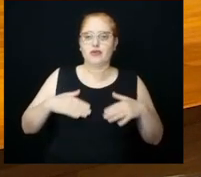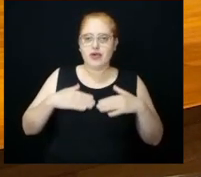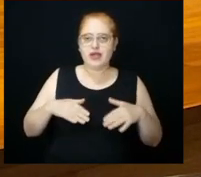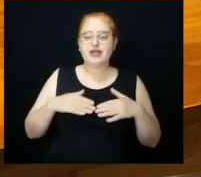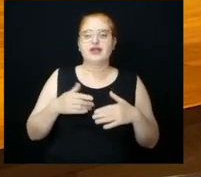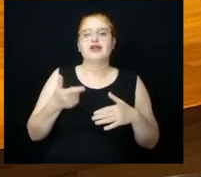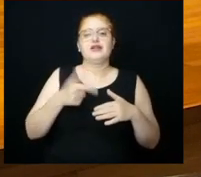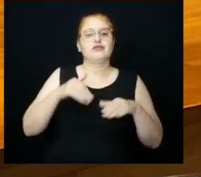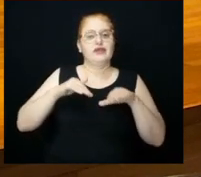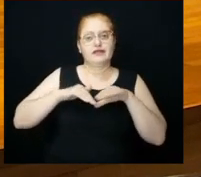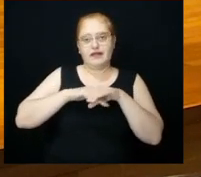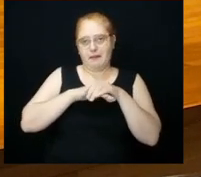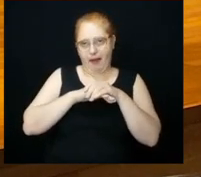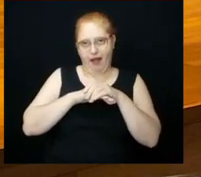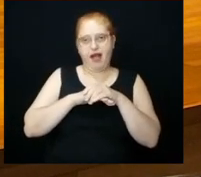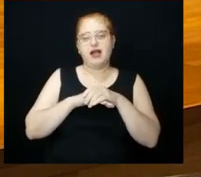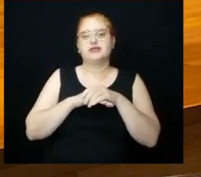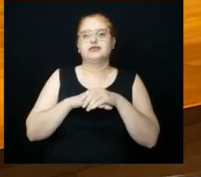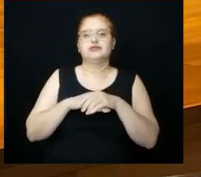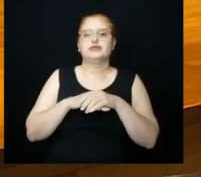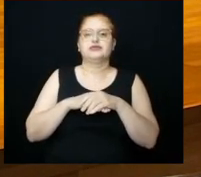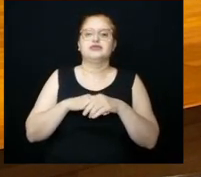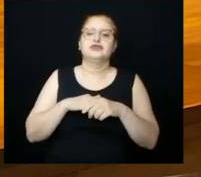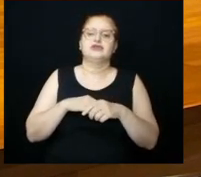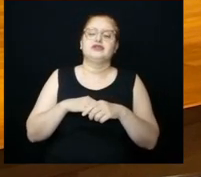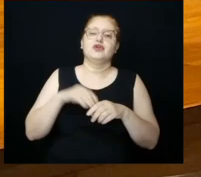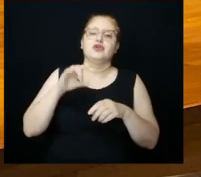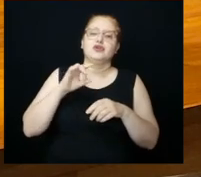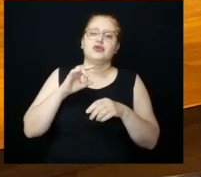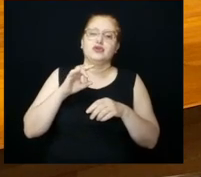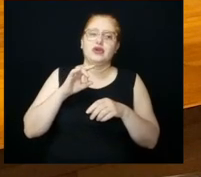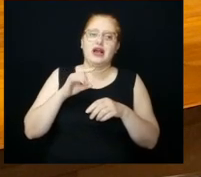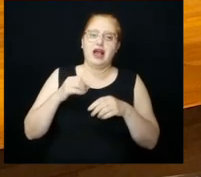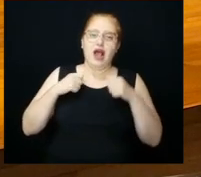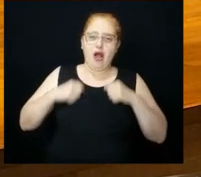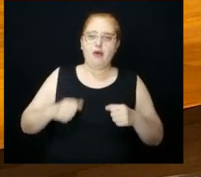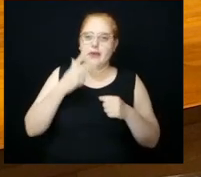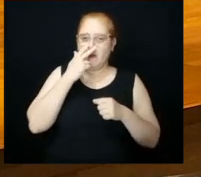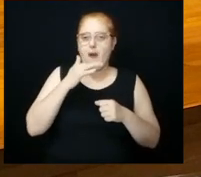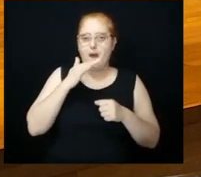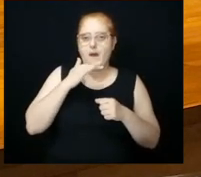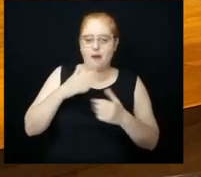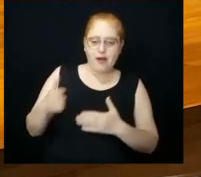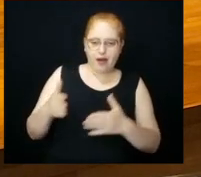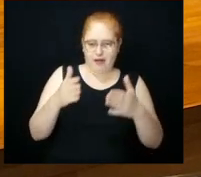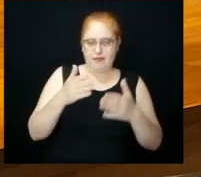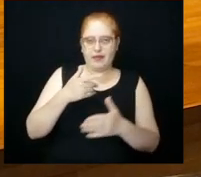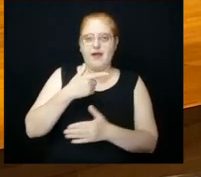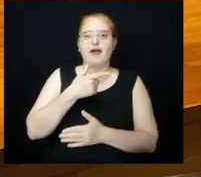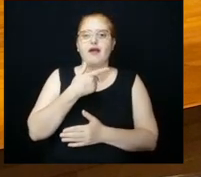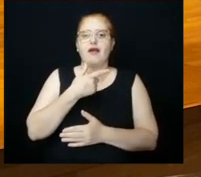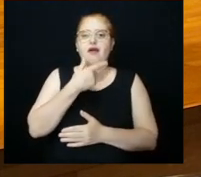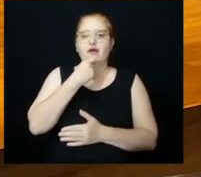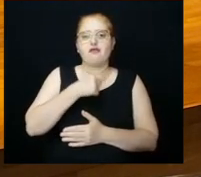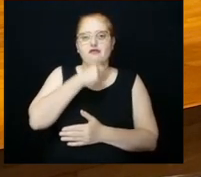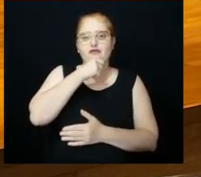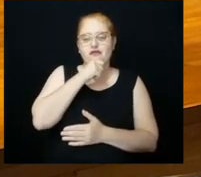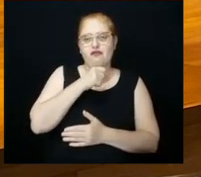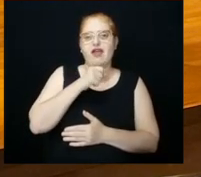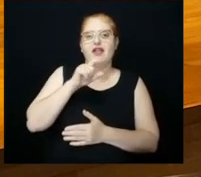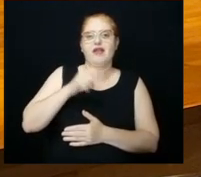Avançam descalços, suas vestes têm a mesma cor do caminho. O velho se chama Tuahir. É